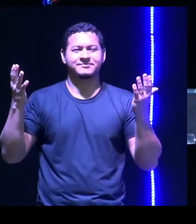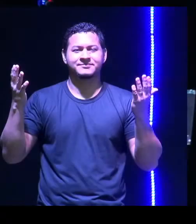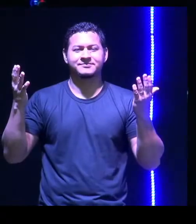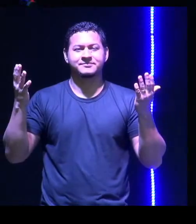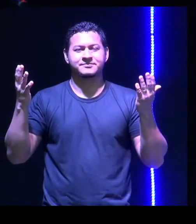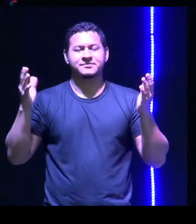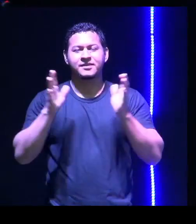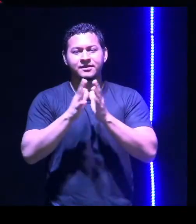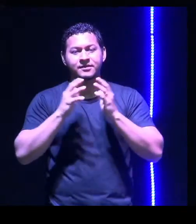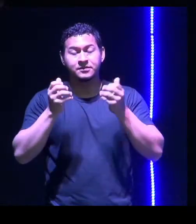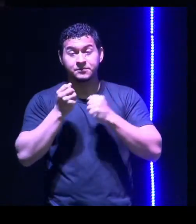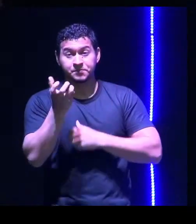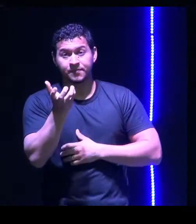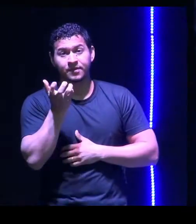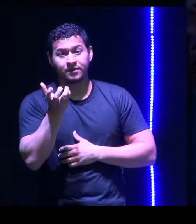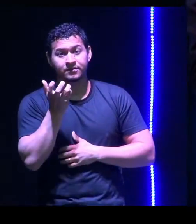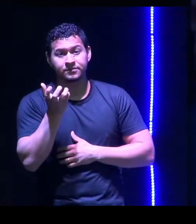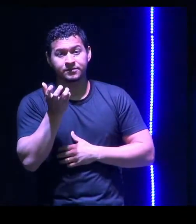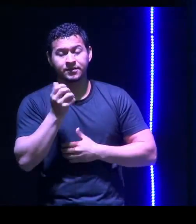Aleluia.